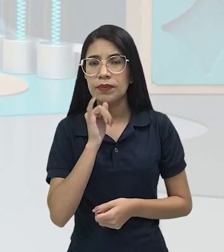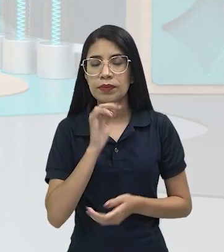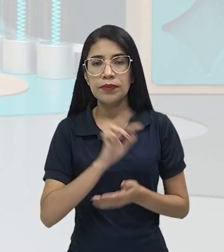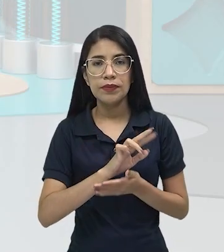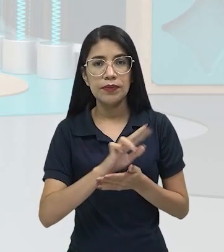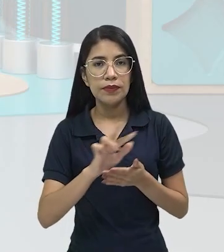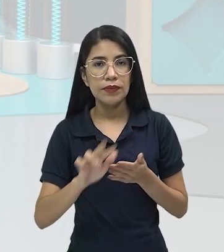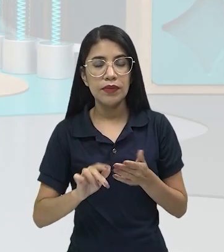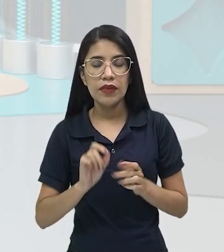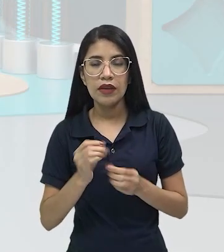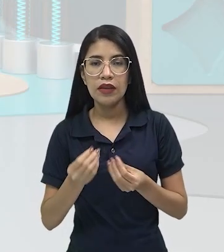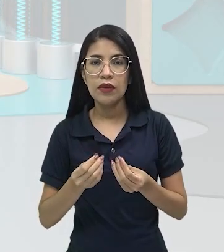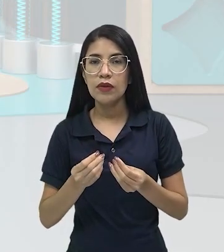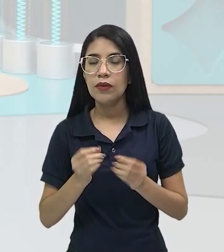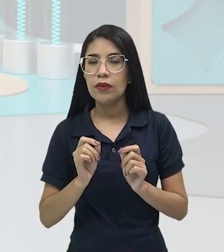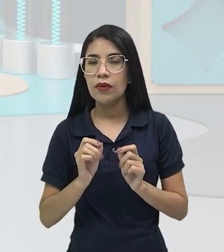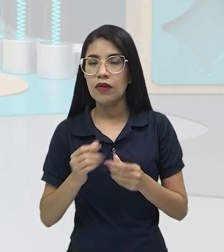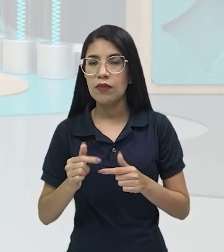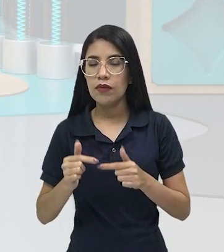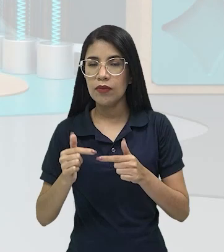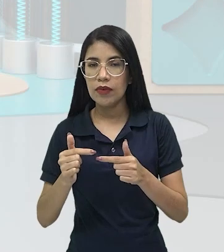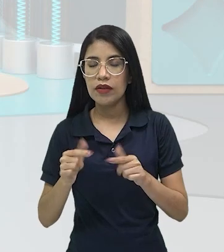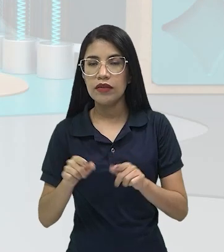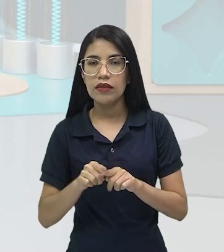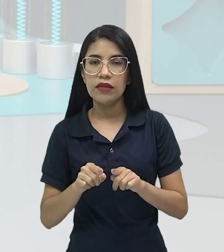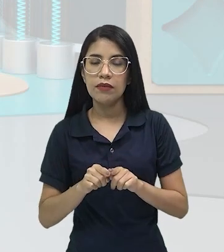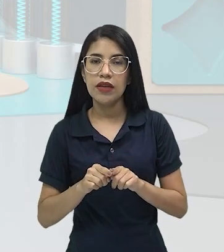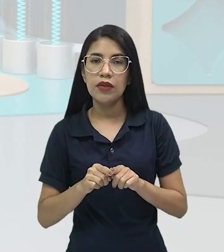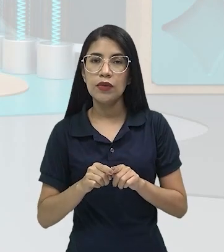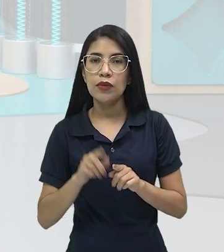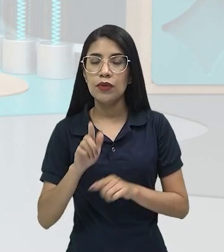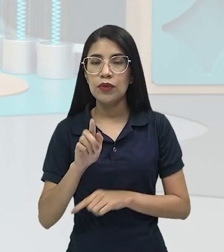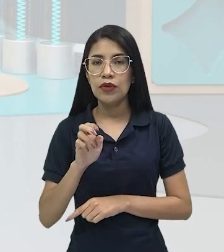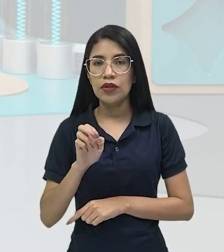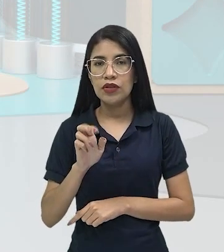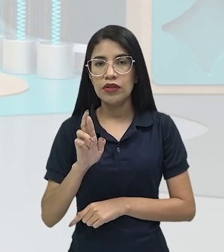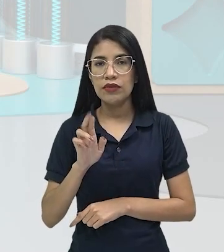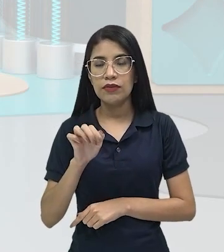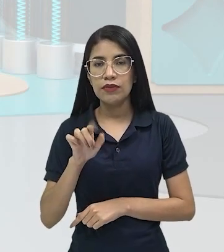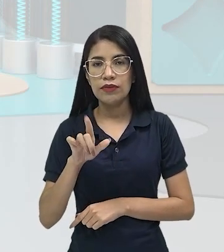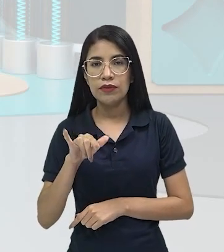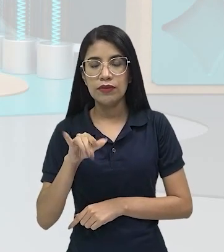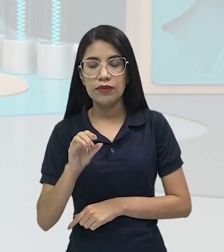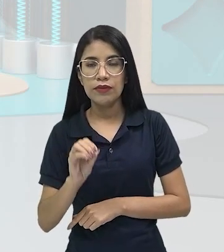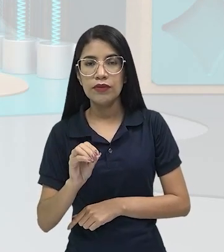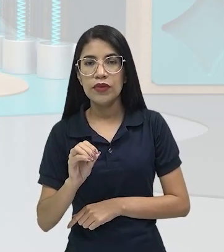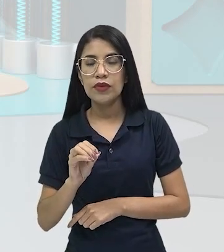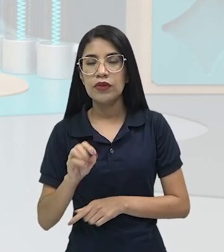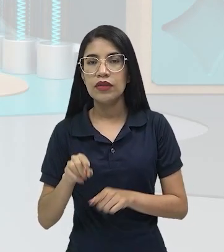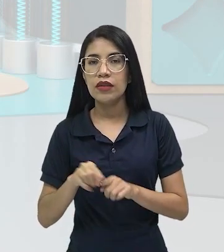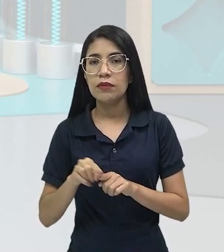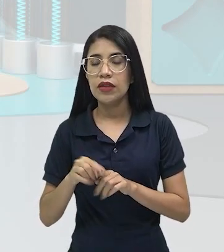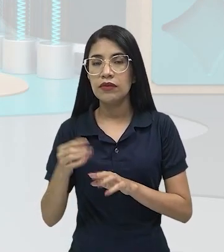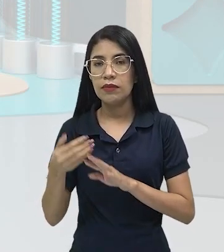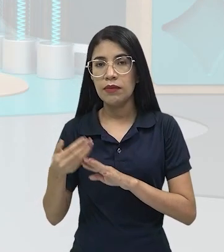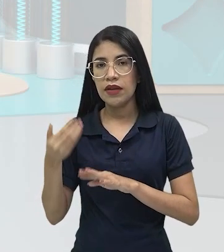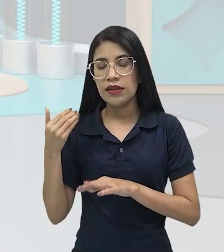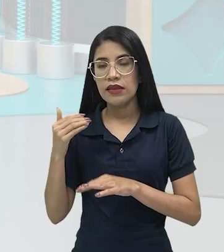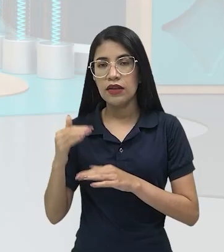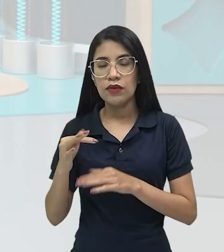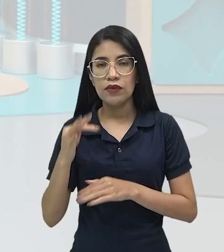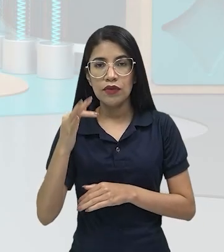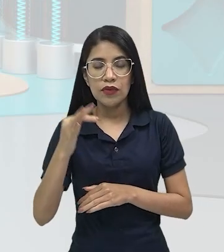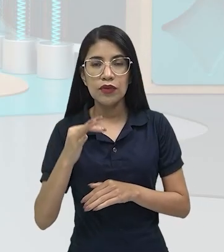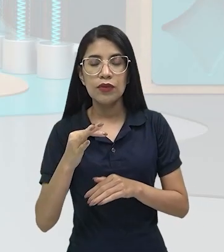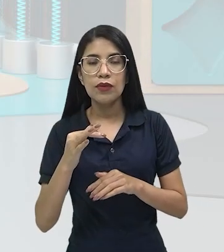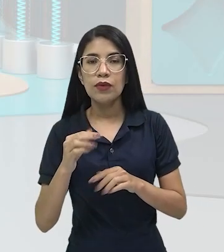sobre esse movimento, sobre gerúndio, sobre aparecendo na forma do infinitivo, passado, e no futuro também,